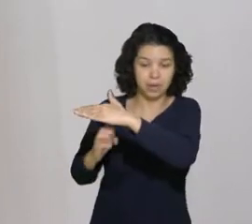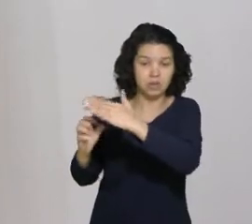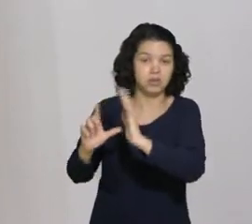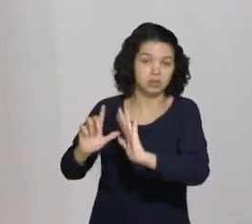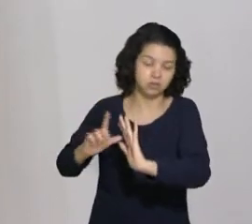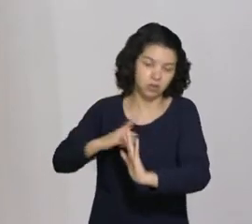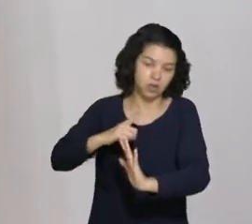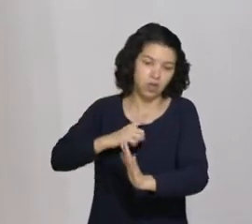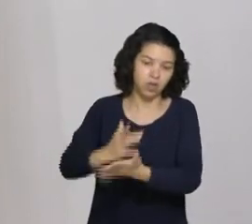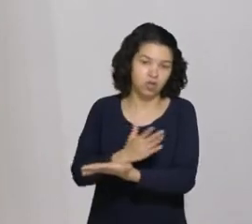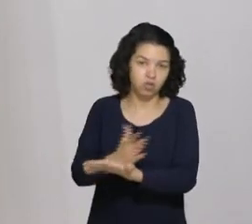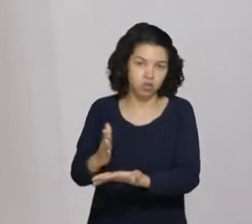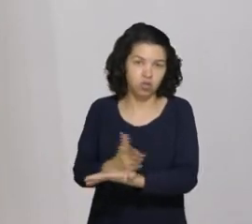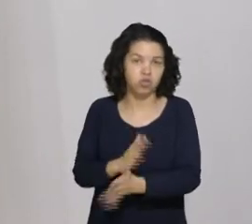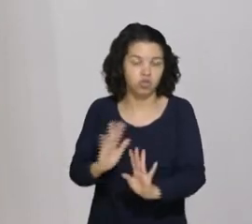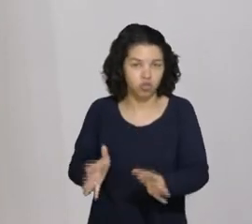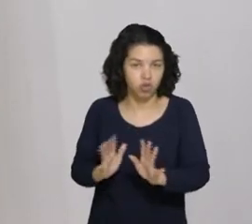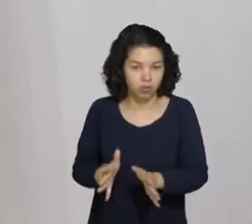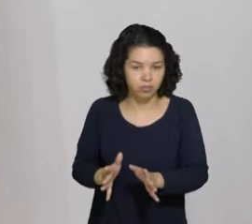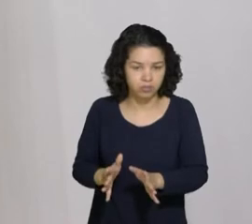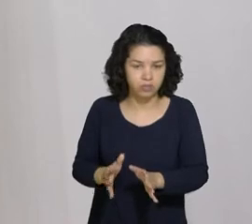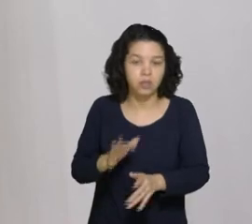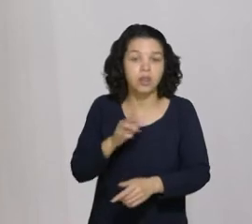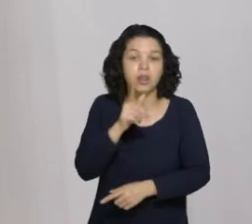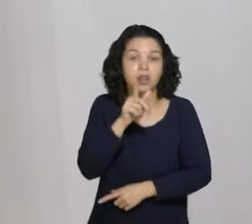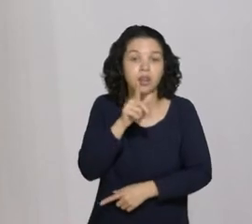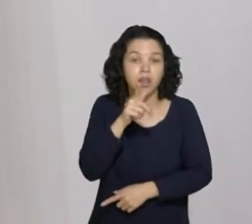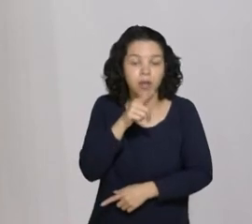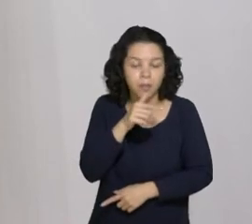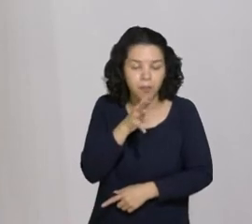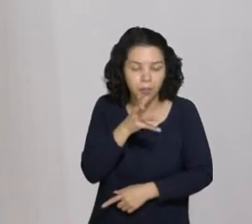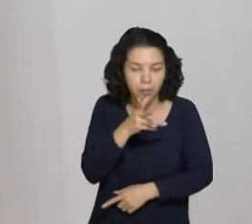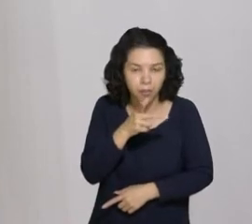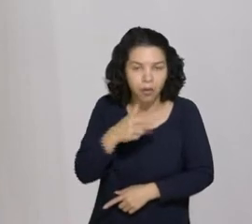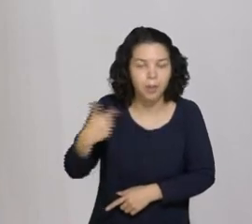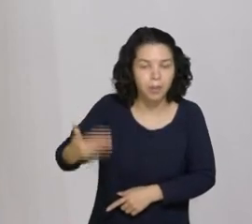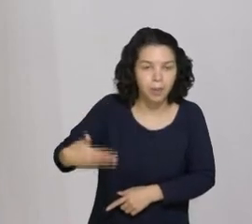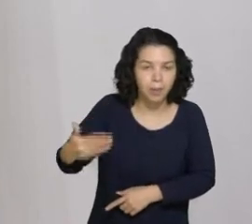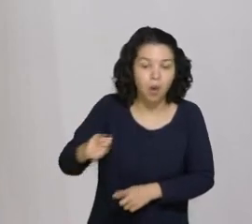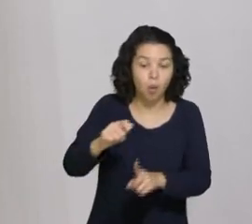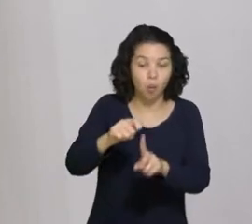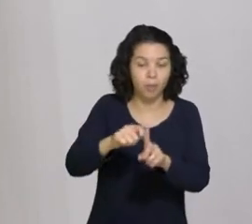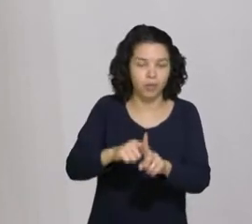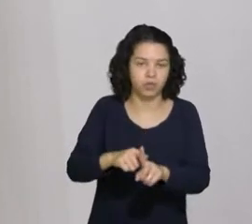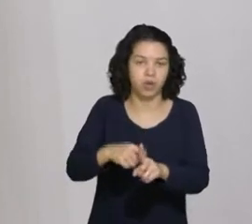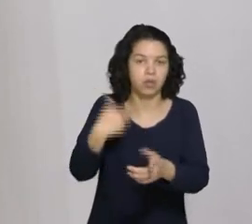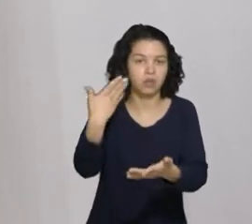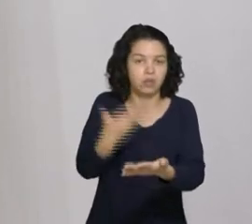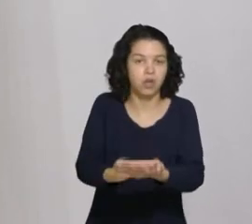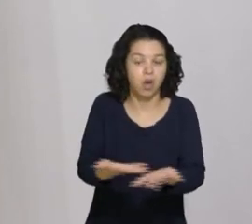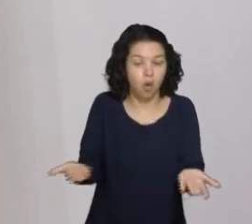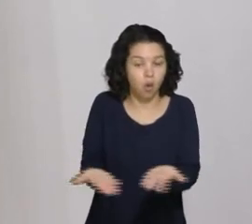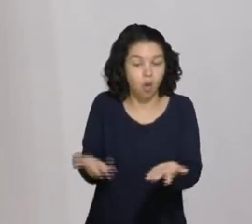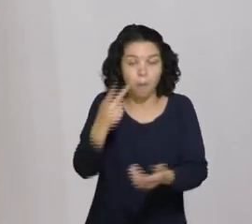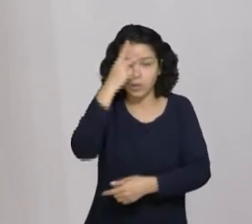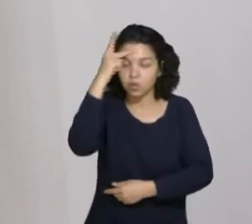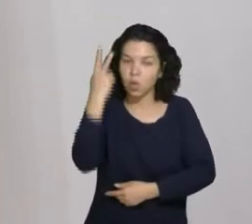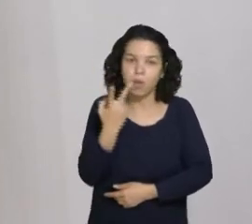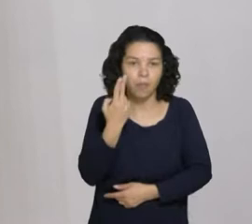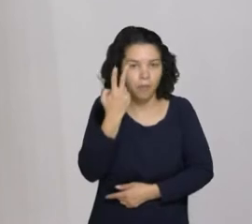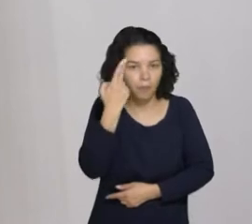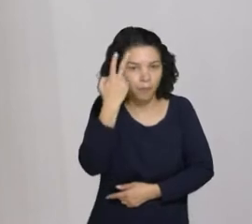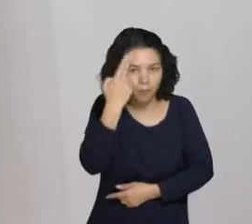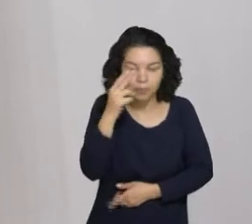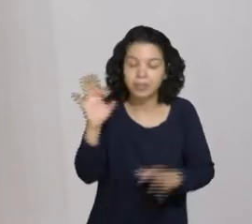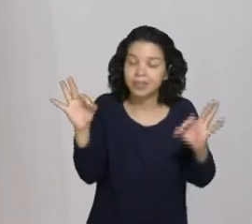partes foram mais um mês deputada nós temos hoje pessoas que não estão operando de cataratas